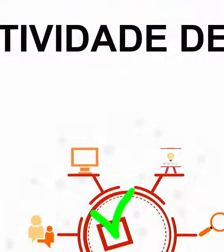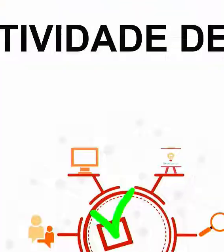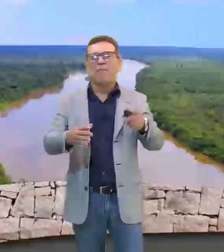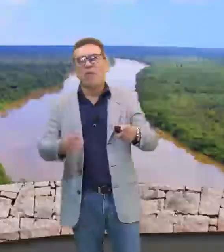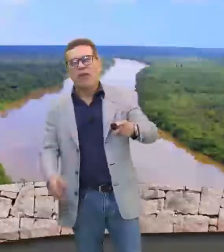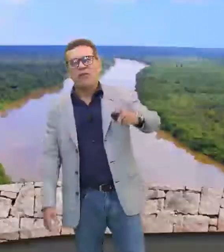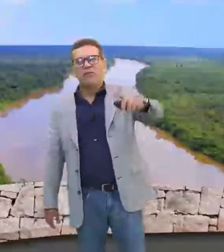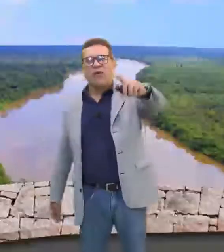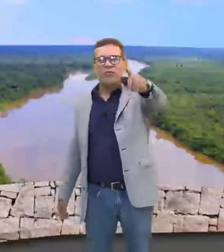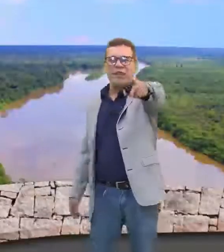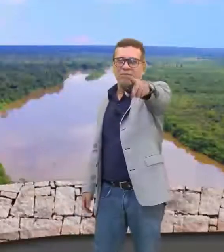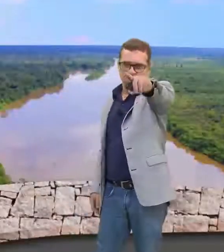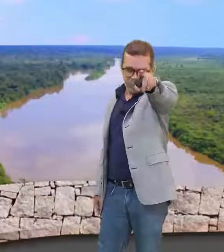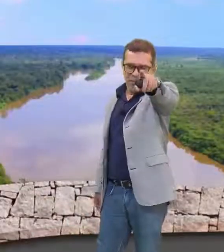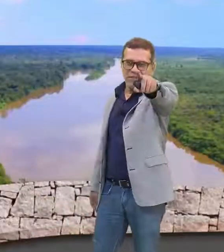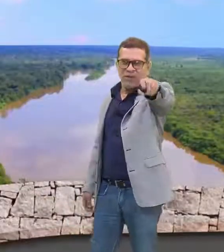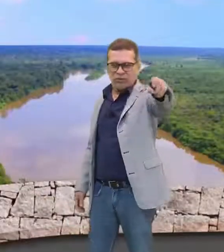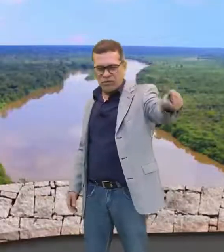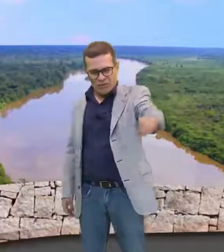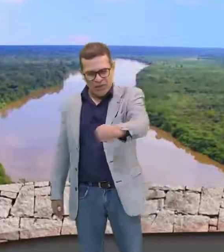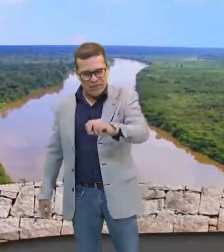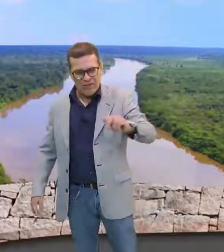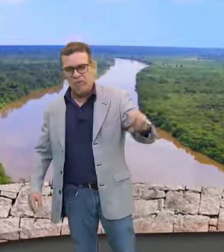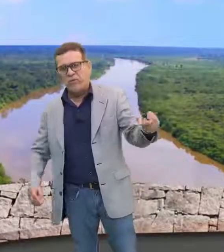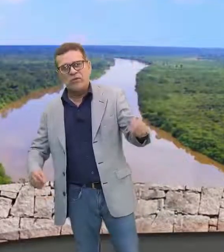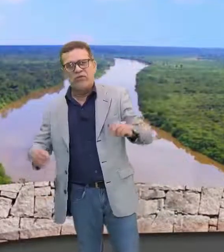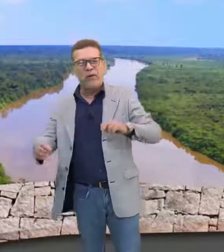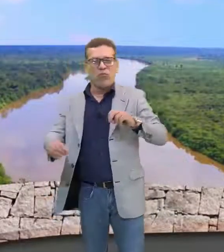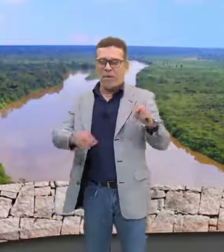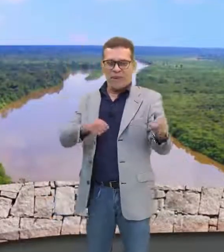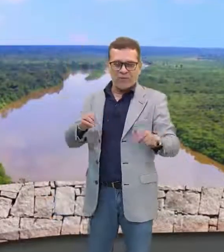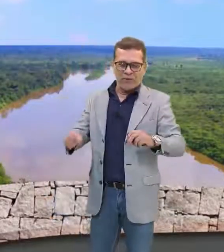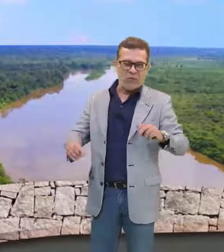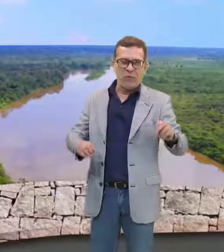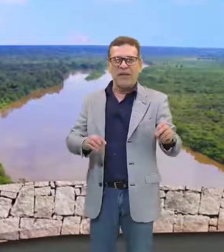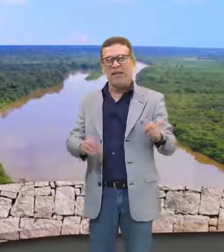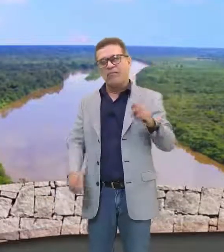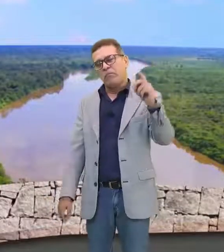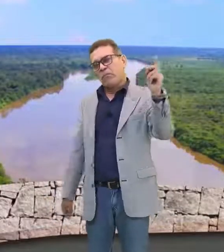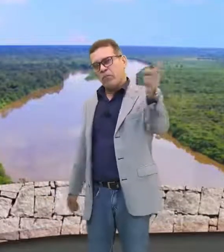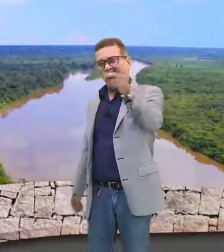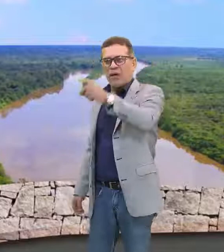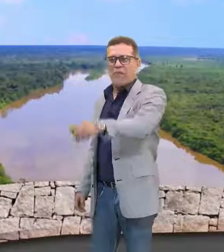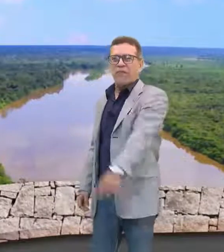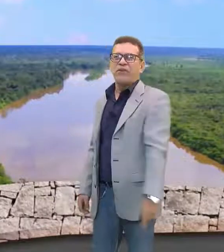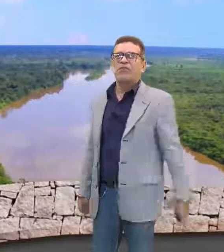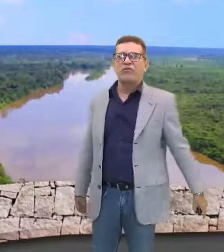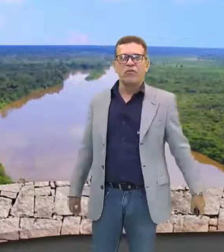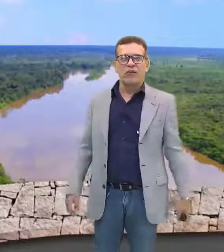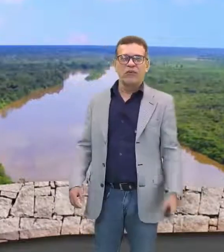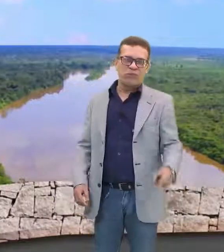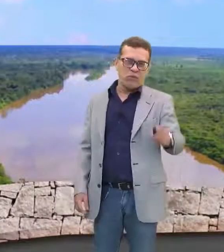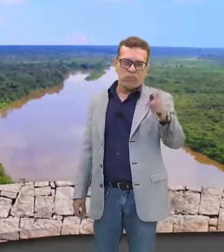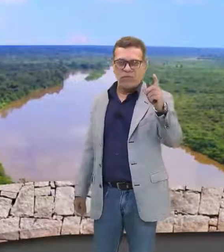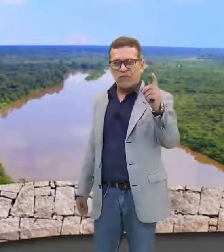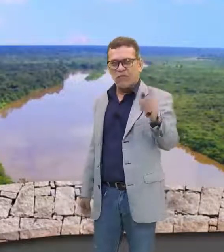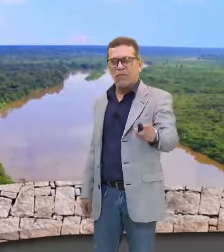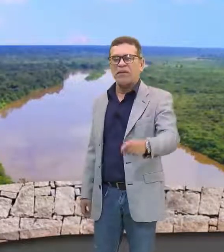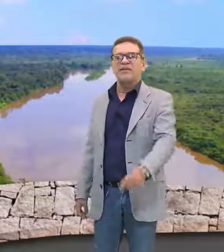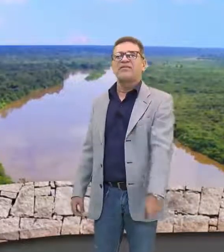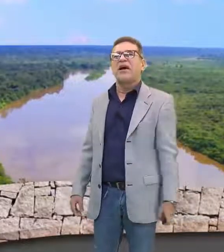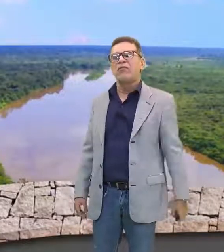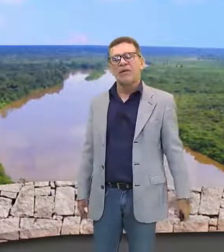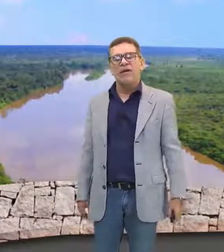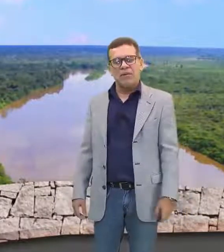atividade, daqui a pouco a gente volta aí, beleza? Faça sua atividade aí, se tiver alguma palavra que você não compreenda, procura a professora aí, o seu